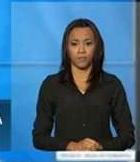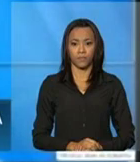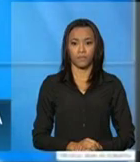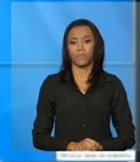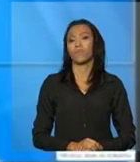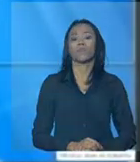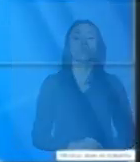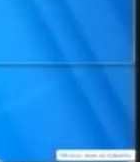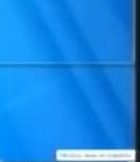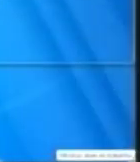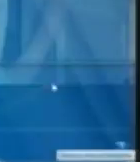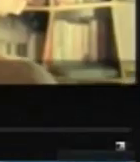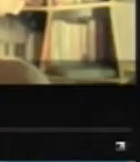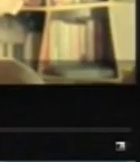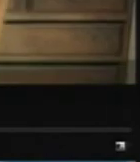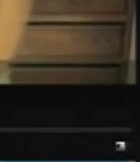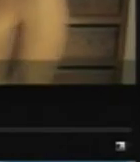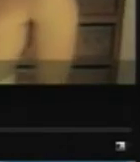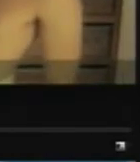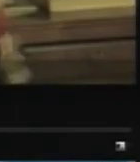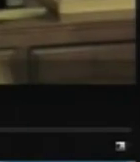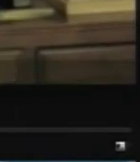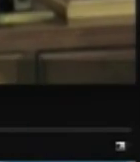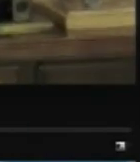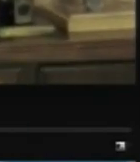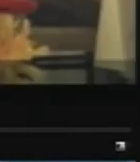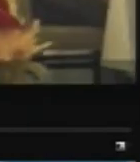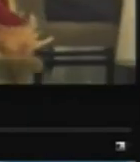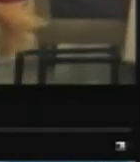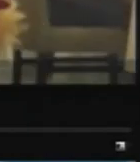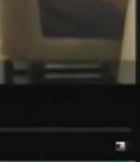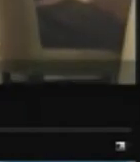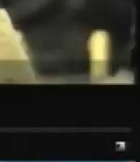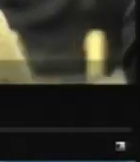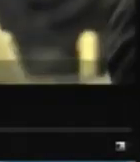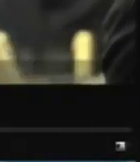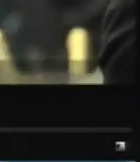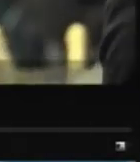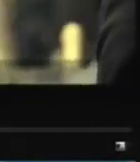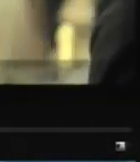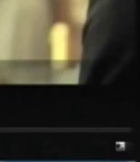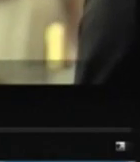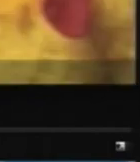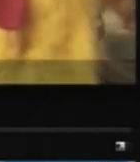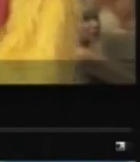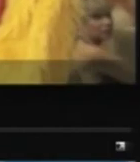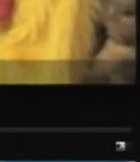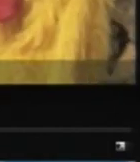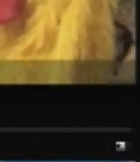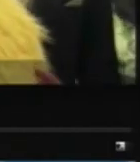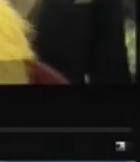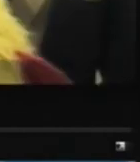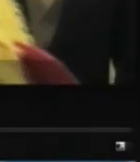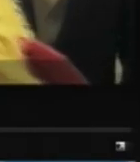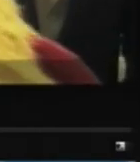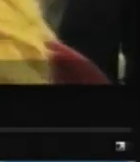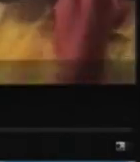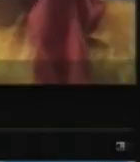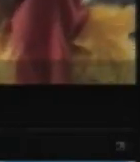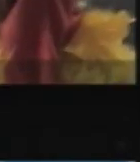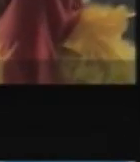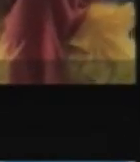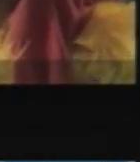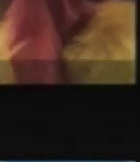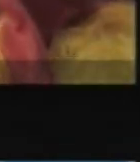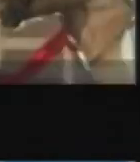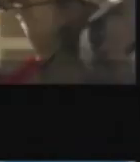Juca tinha opinião, usava roupa diferente e disso fazia questão. Certa vez, num casamento, foi vestido de galinha, mas pouco se importava. Eu